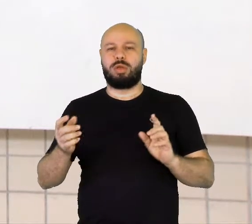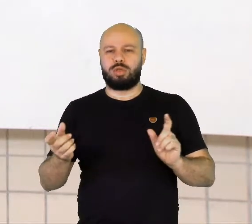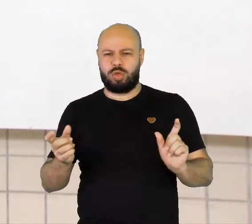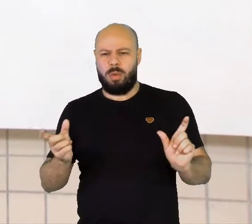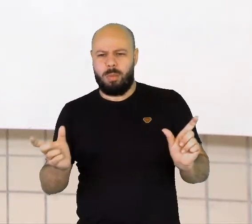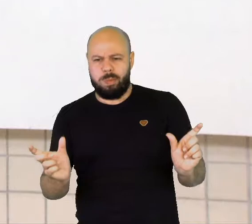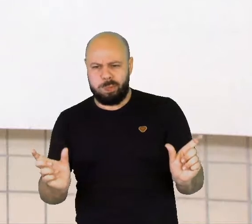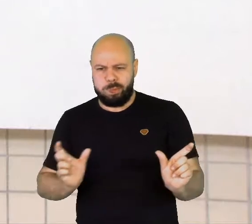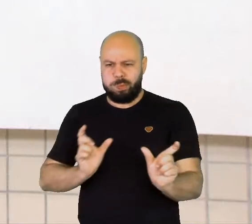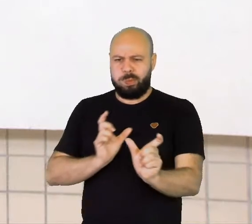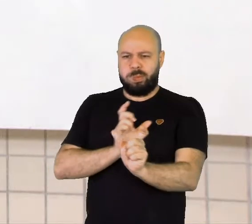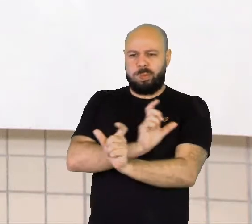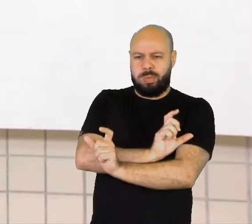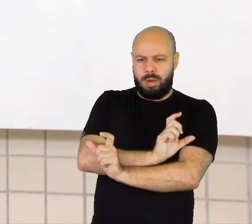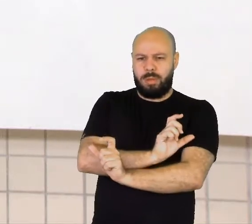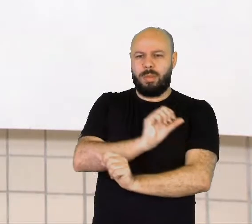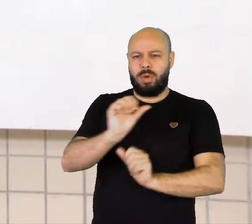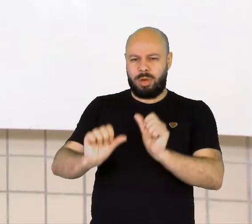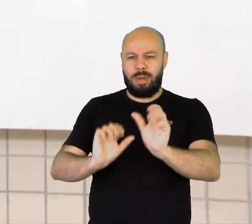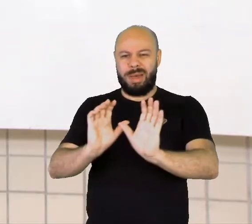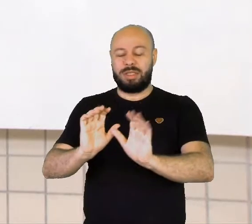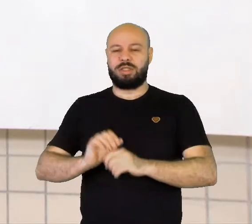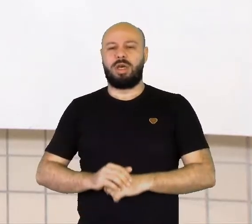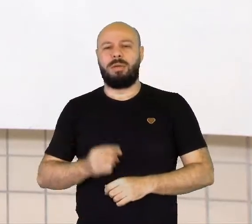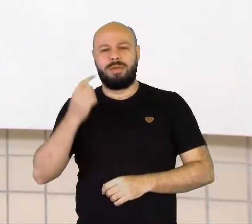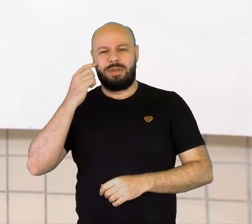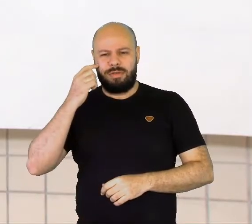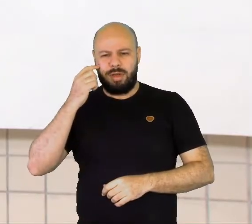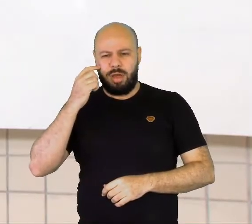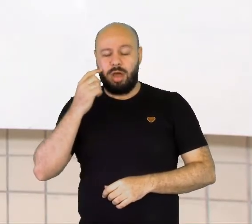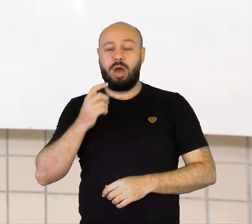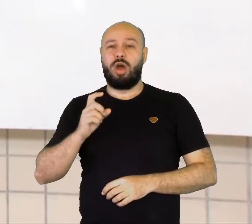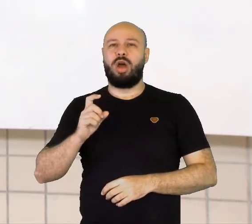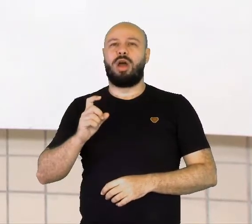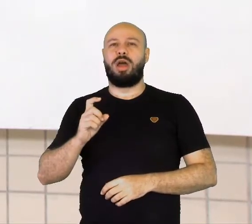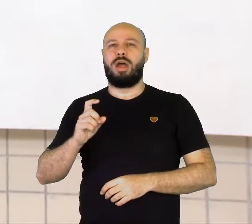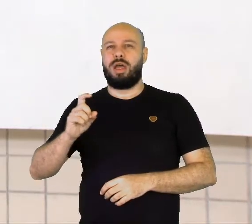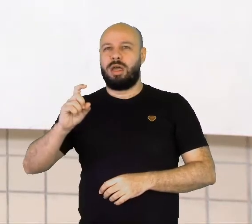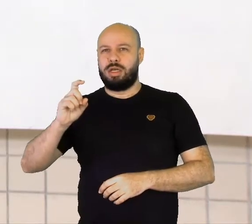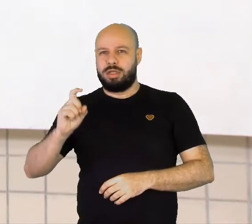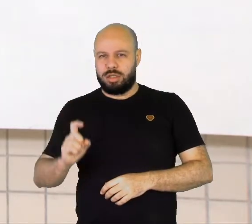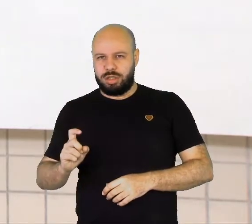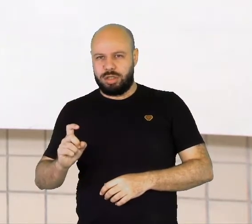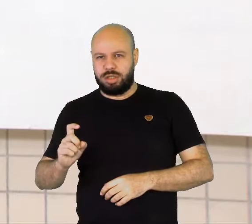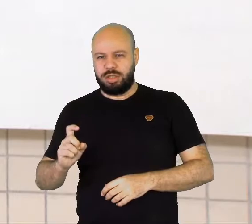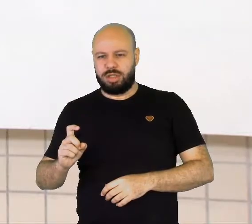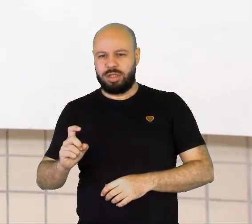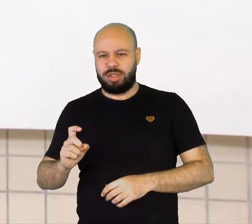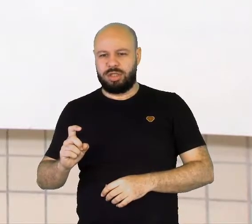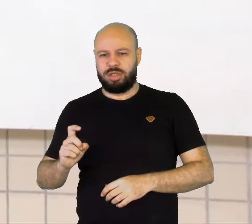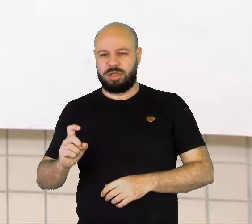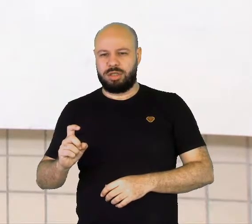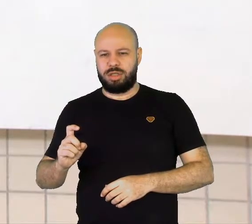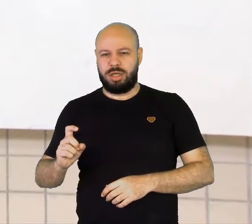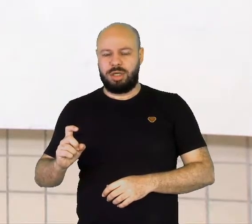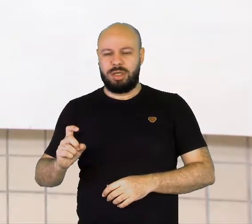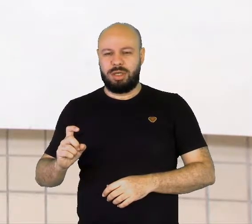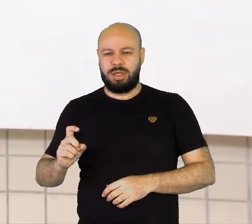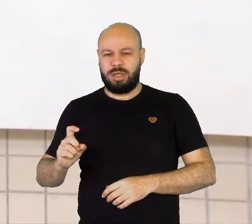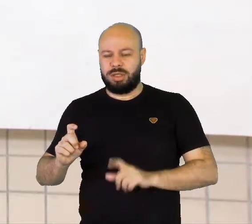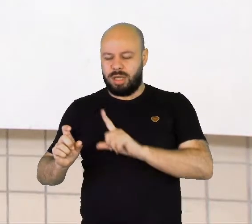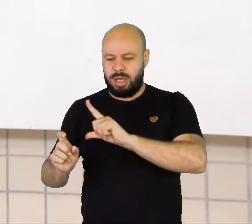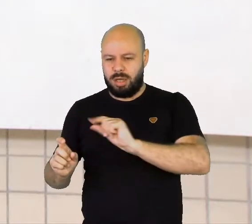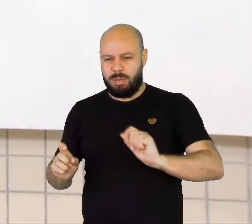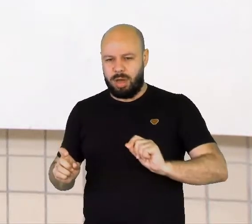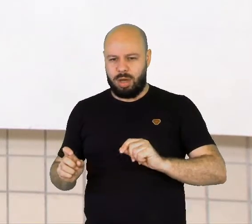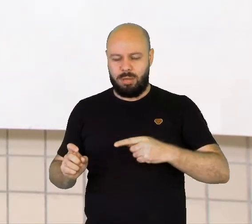aqui, só que dessa forma. Ó, é a mesma simbologia. Aqui eu tenho menos 3 é menor que